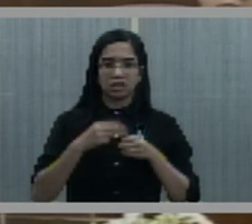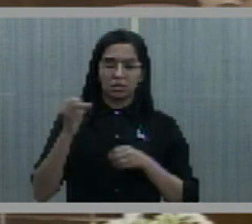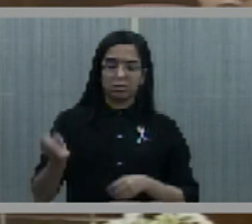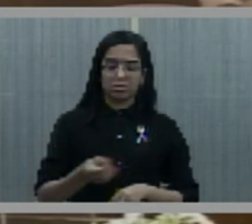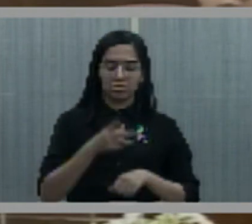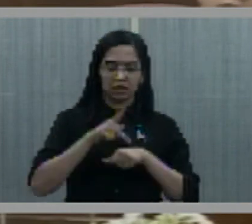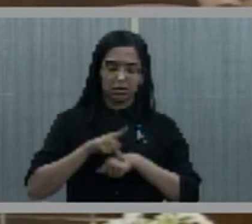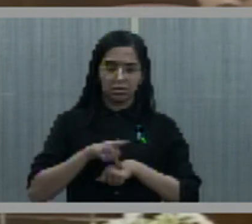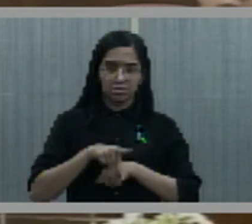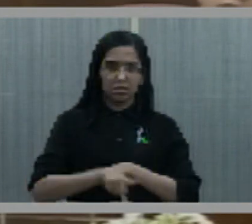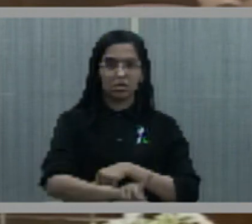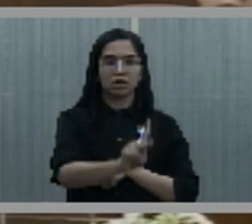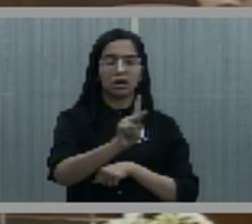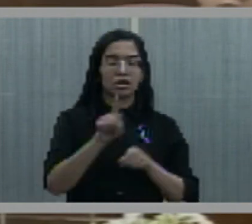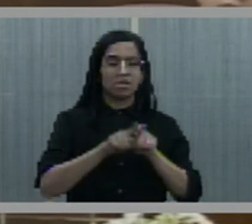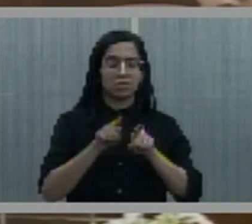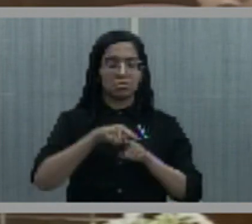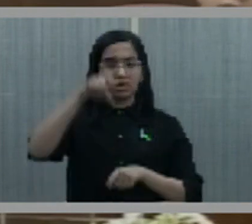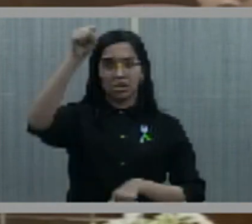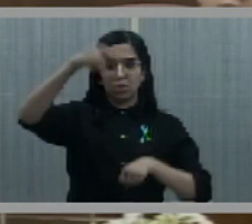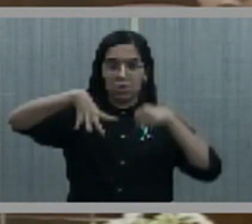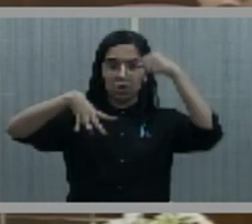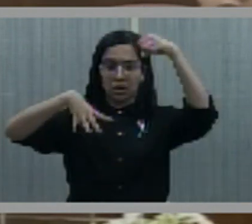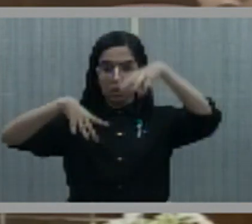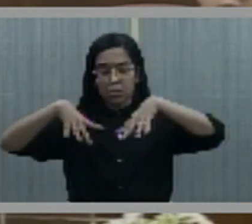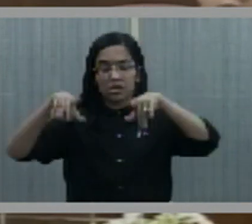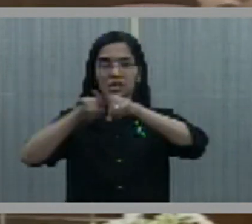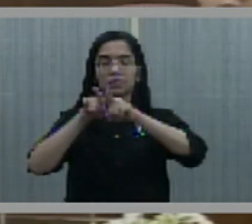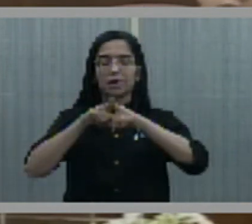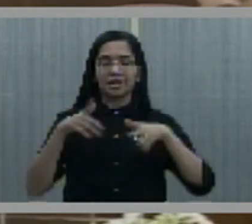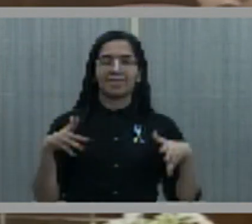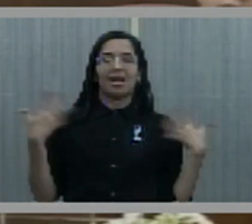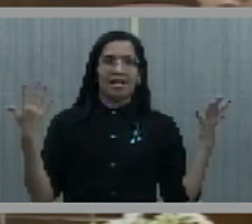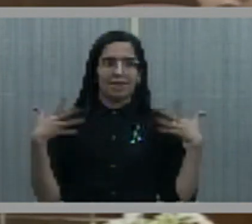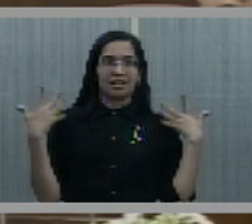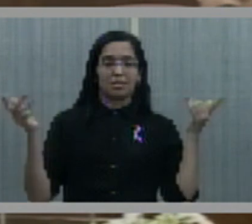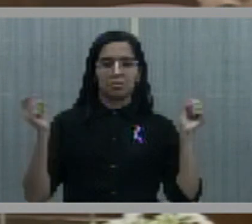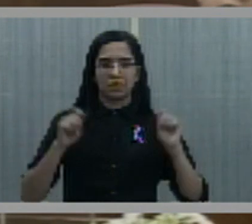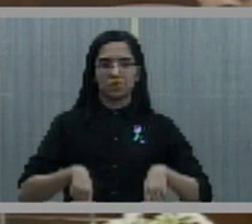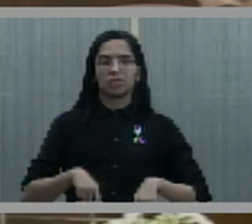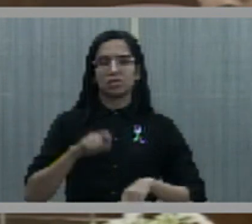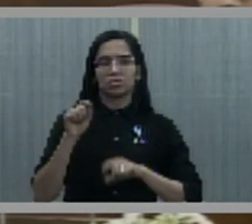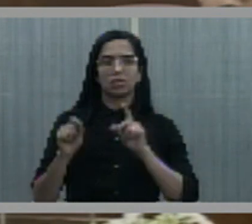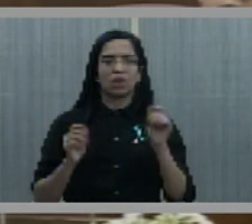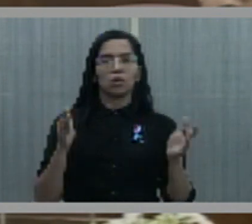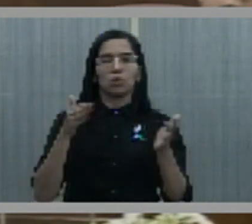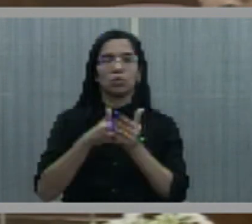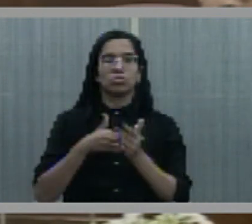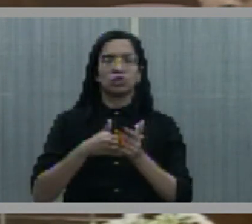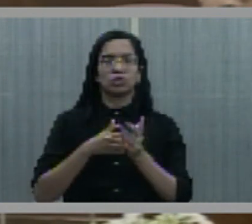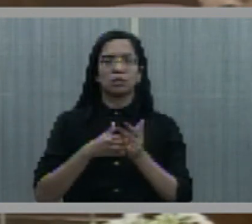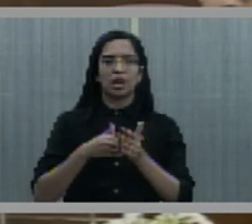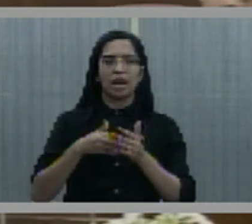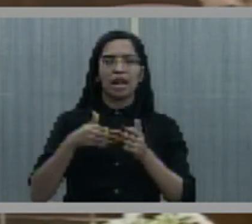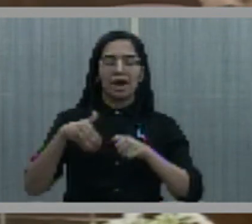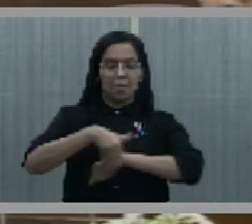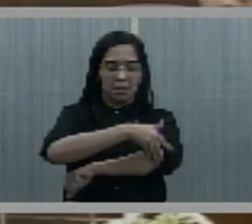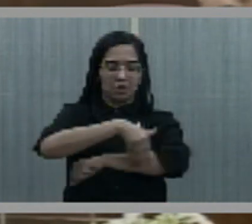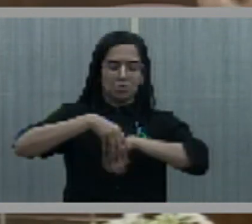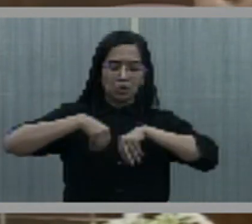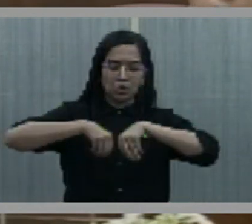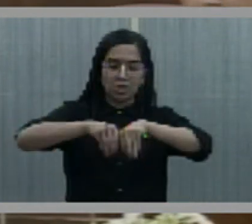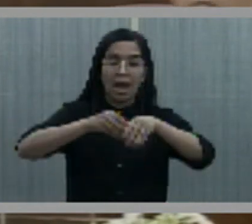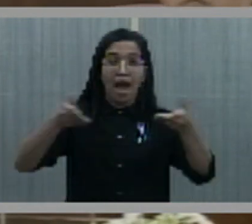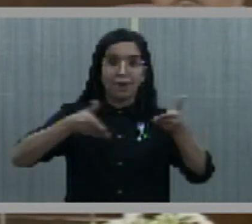e iluminação. E ainda nos alegramos em ver pavimentada a última estrada de terra intermunicipal,